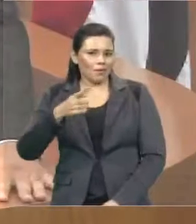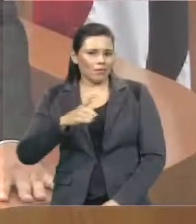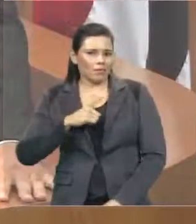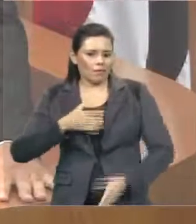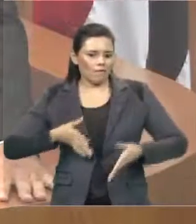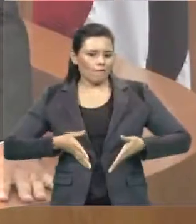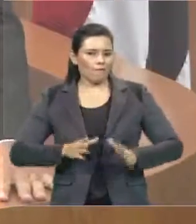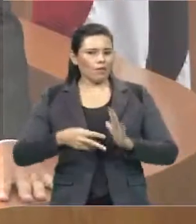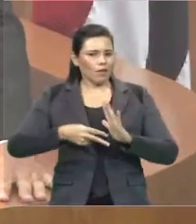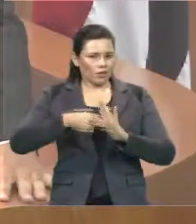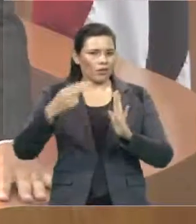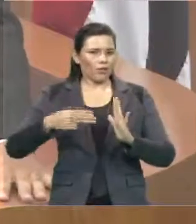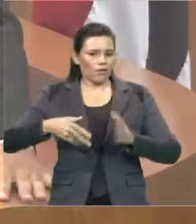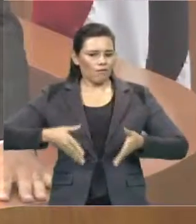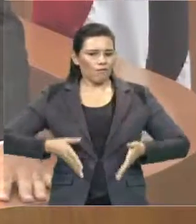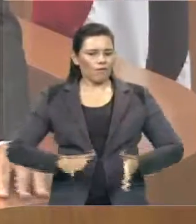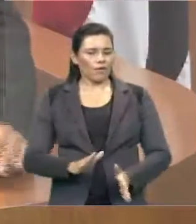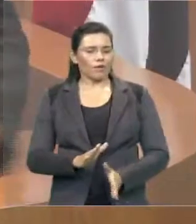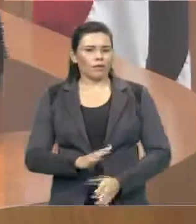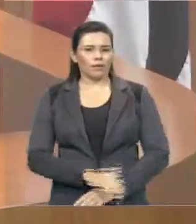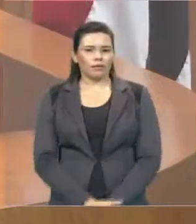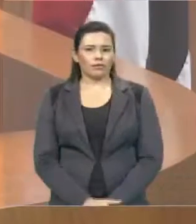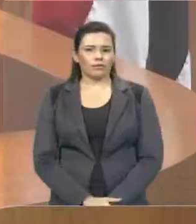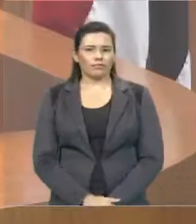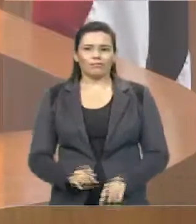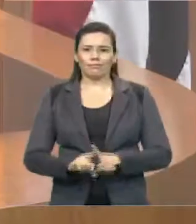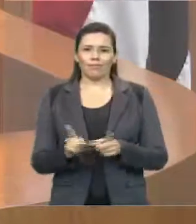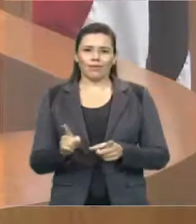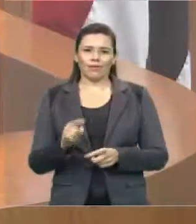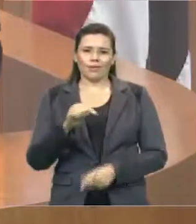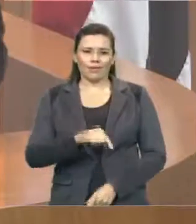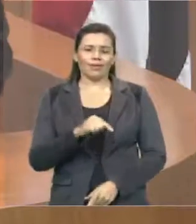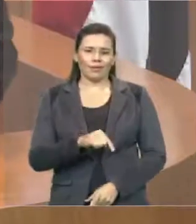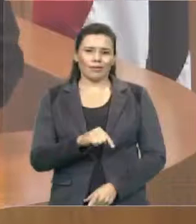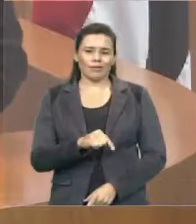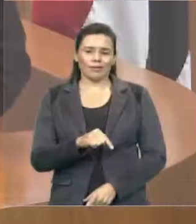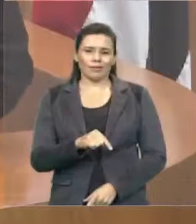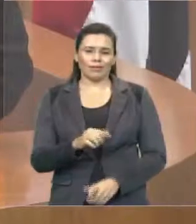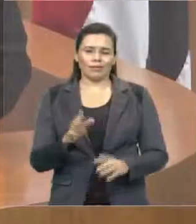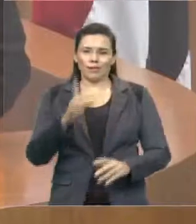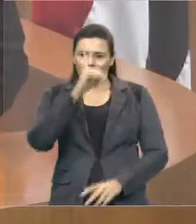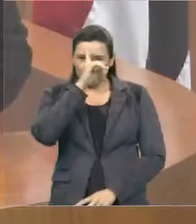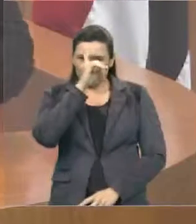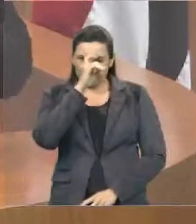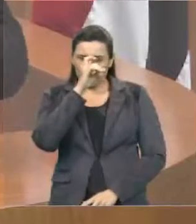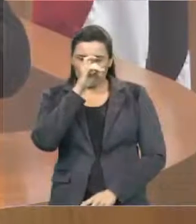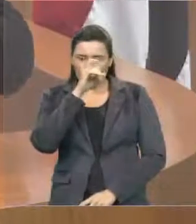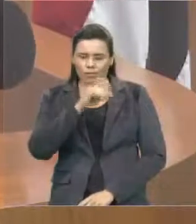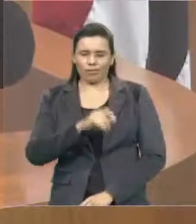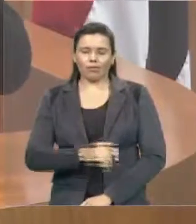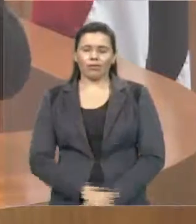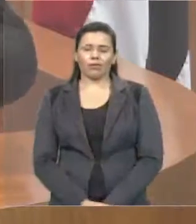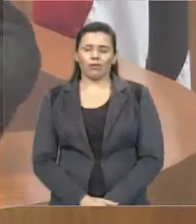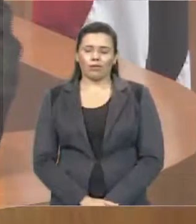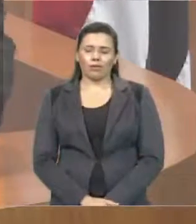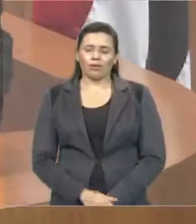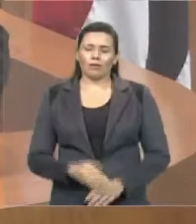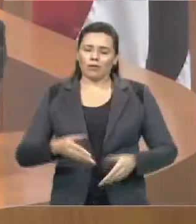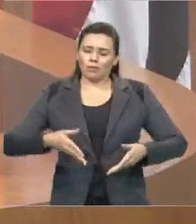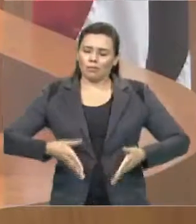medicação não existe na maternidade municipal. Ele diz, a